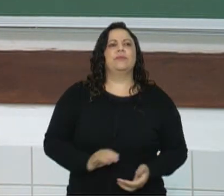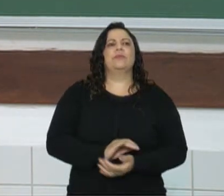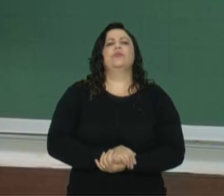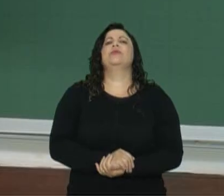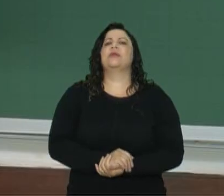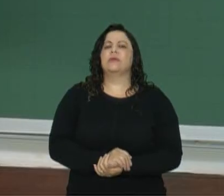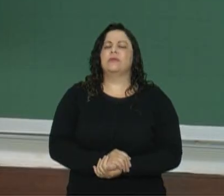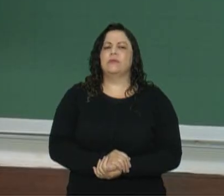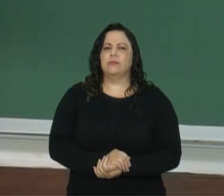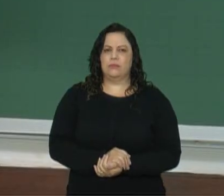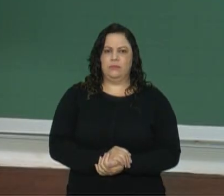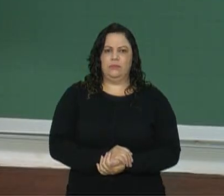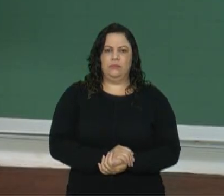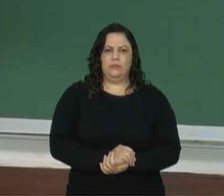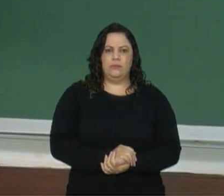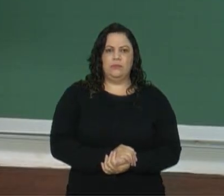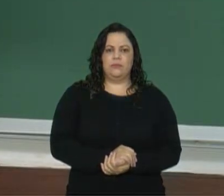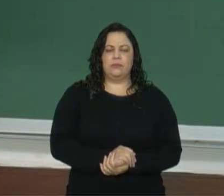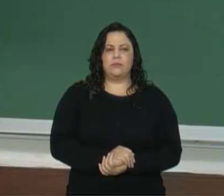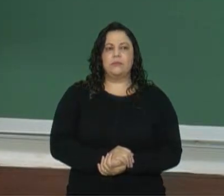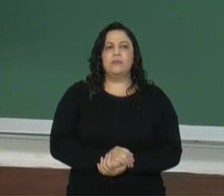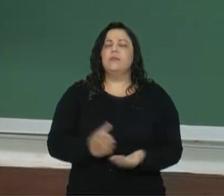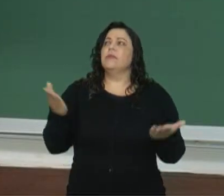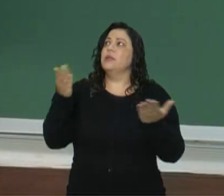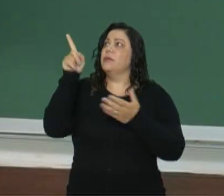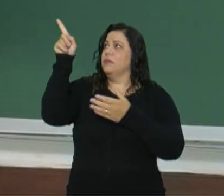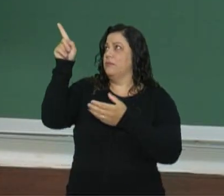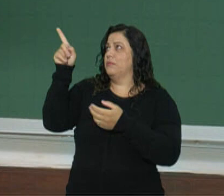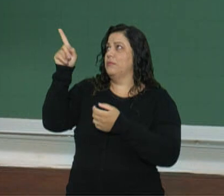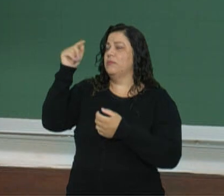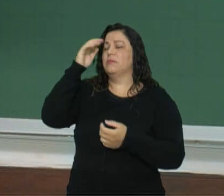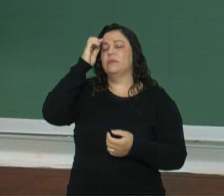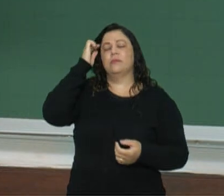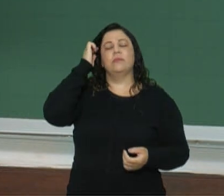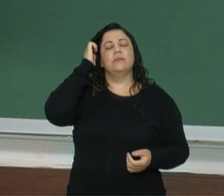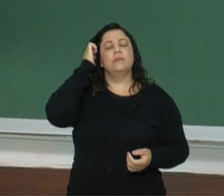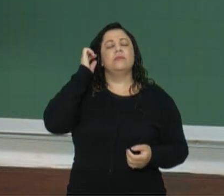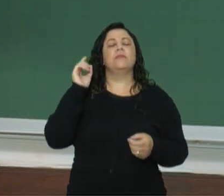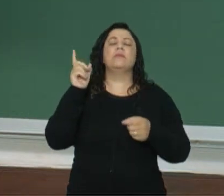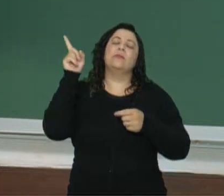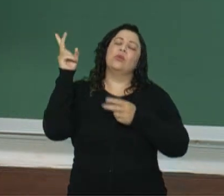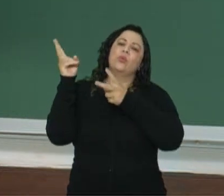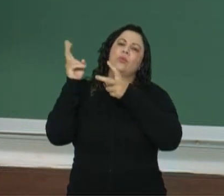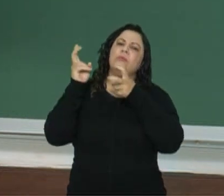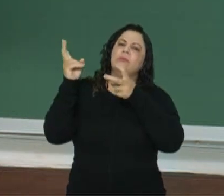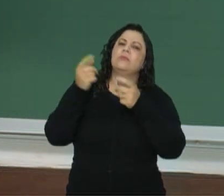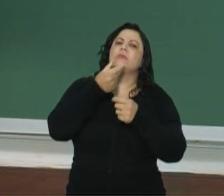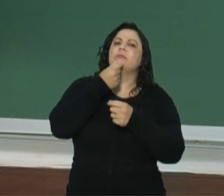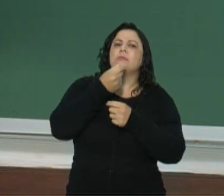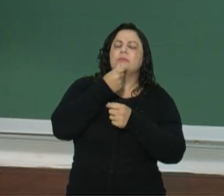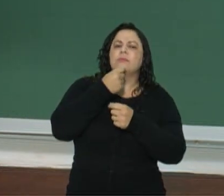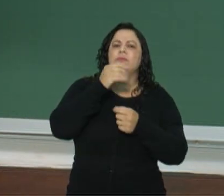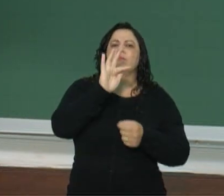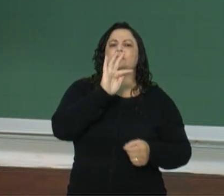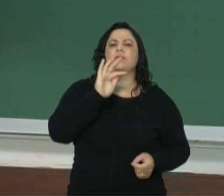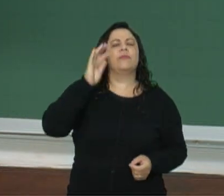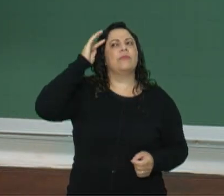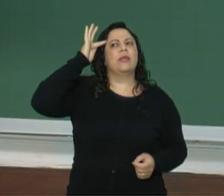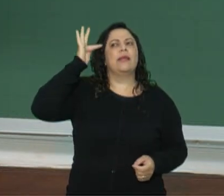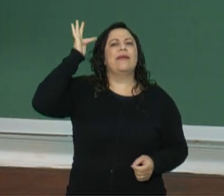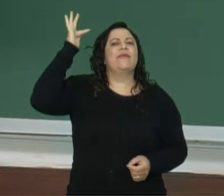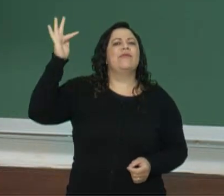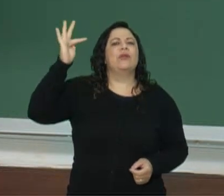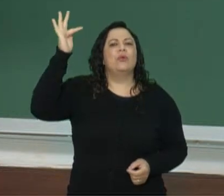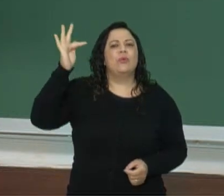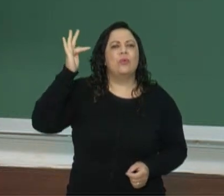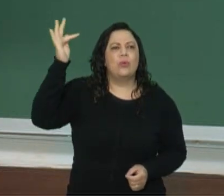Eu trouxe aqui, para a gente pensar um pouquinho, um filósofo que reflete bem